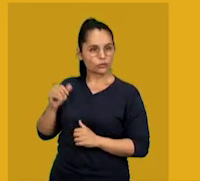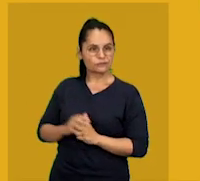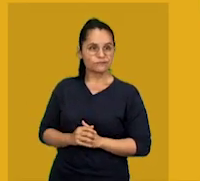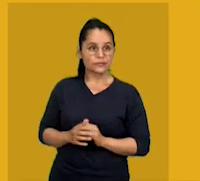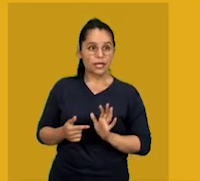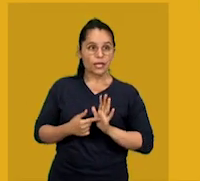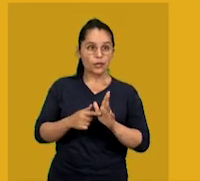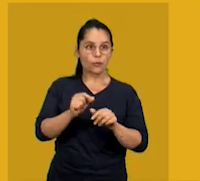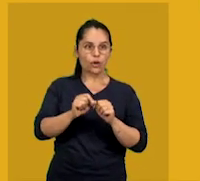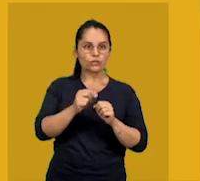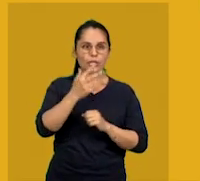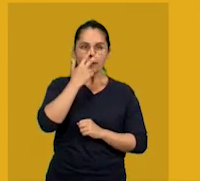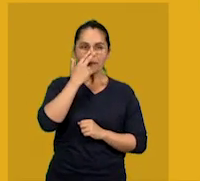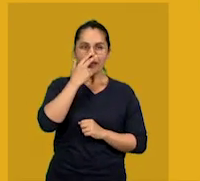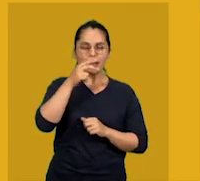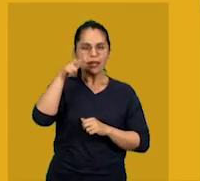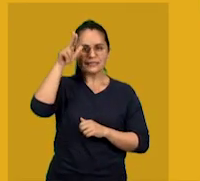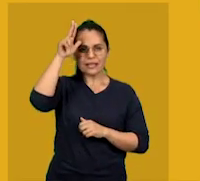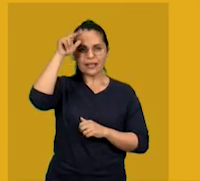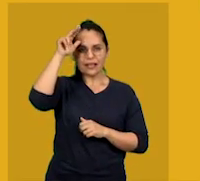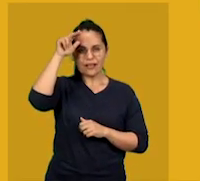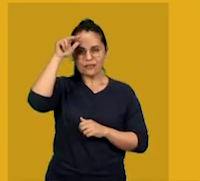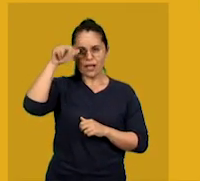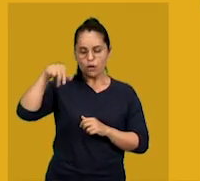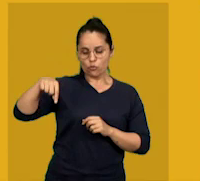mostra ali um carrossel, né,